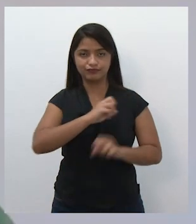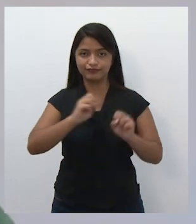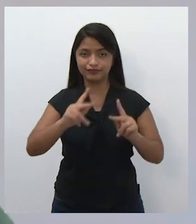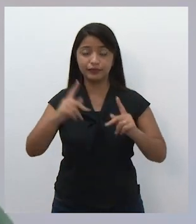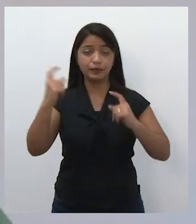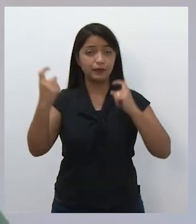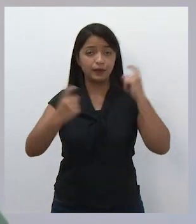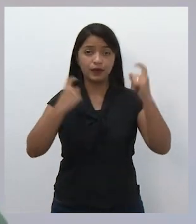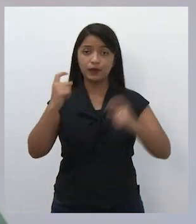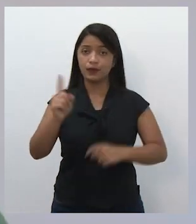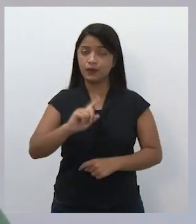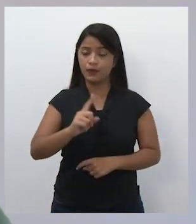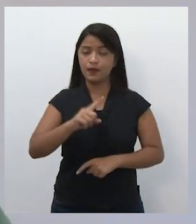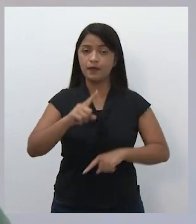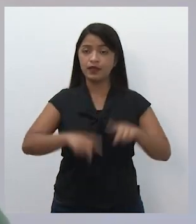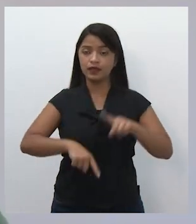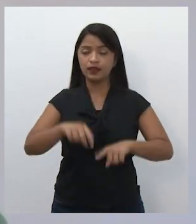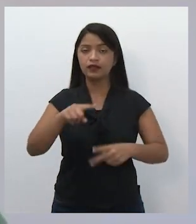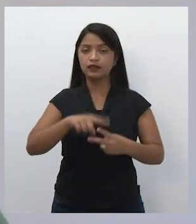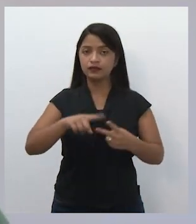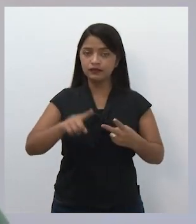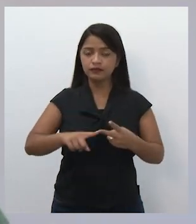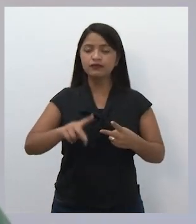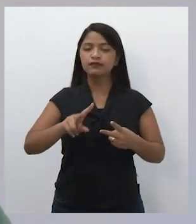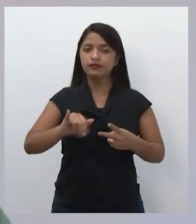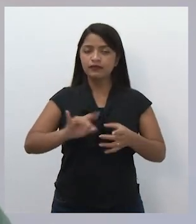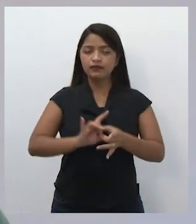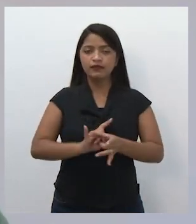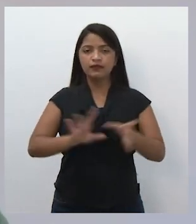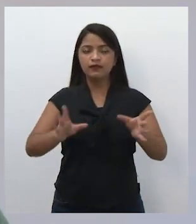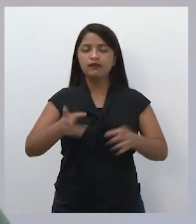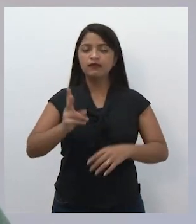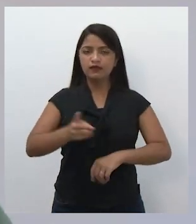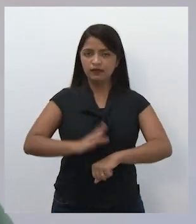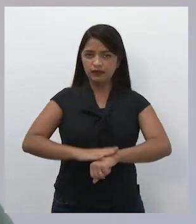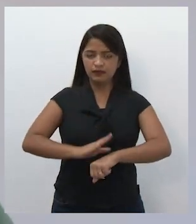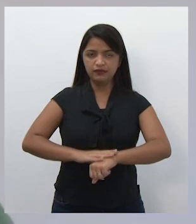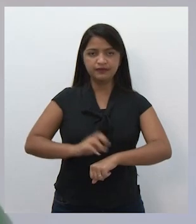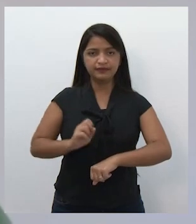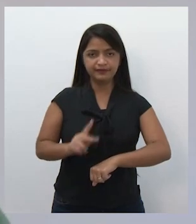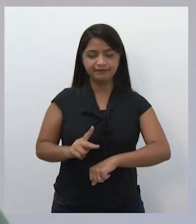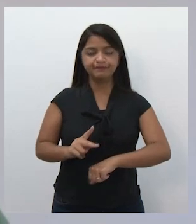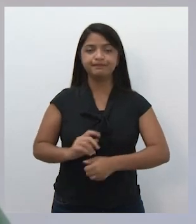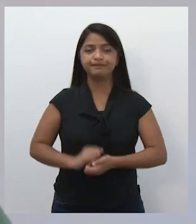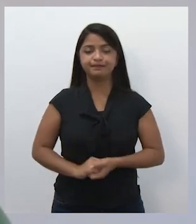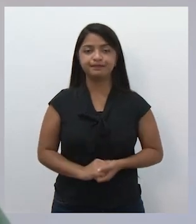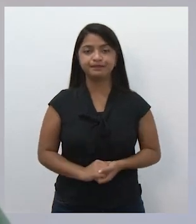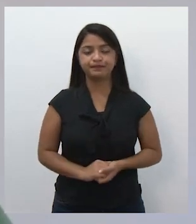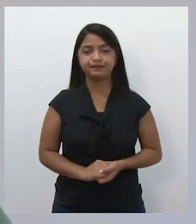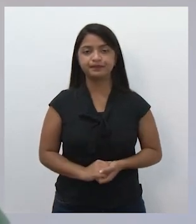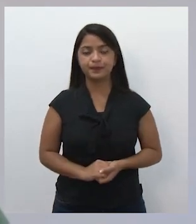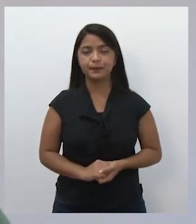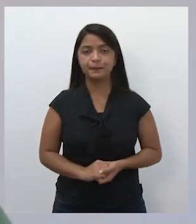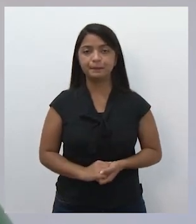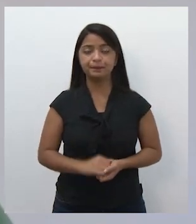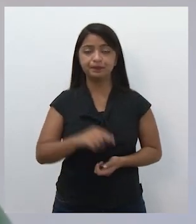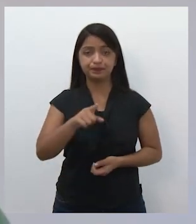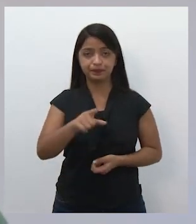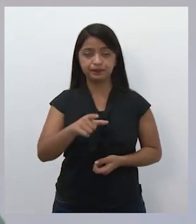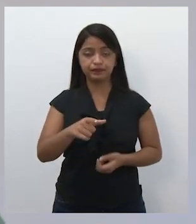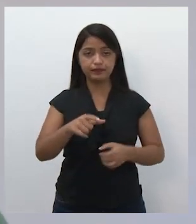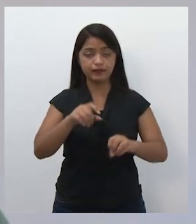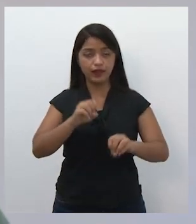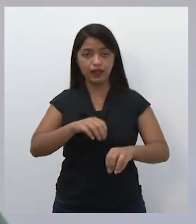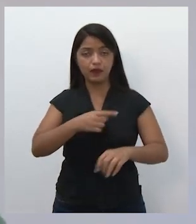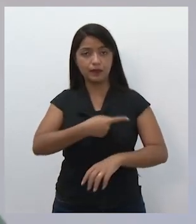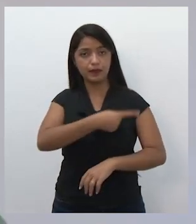os dois materiais serão disponibilizados ao mesmo tempo. Você vai ter o material, se você tem, vai pegar primeiro e segundo ano, você